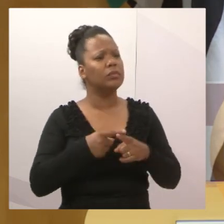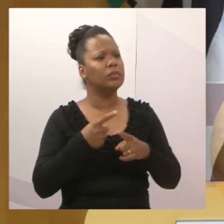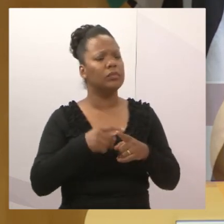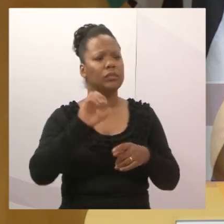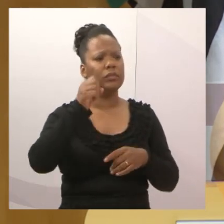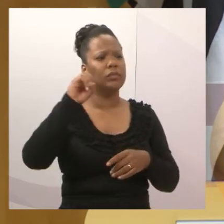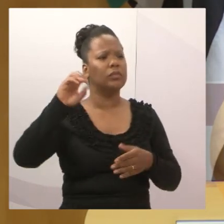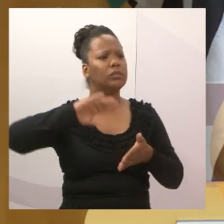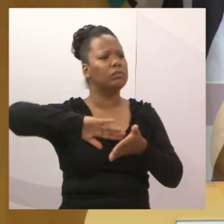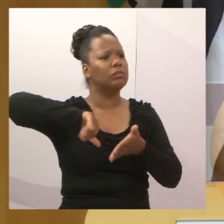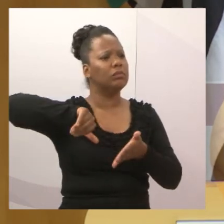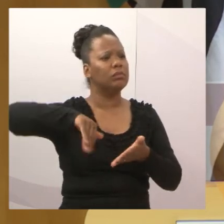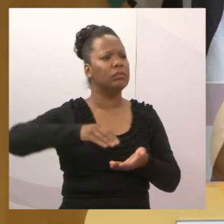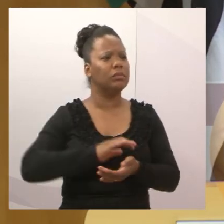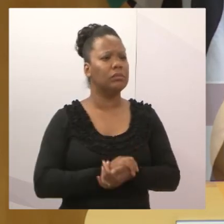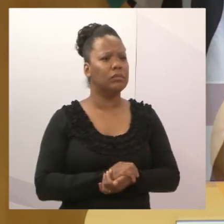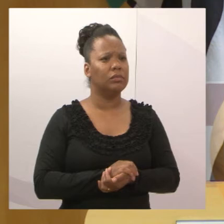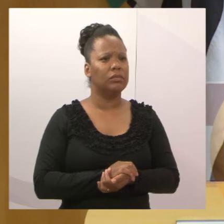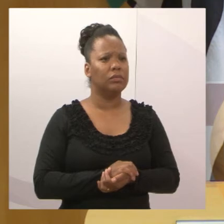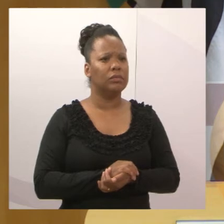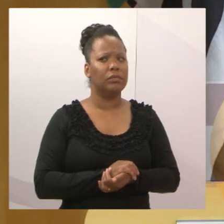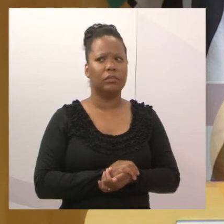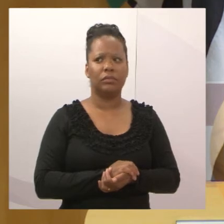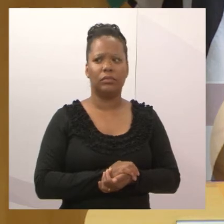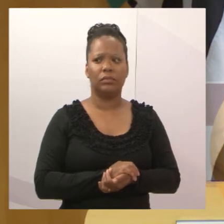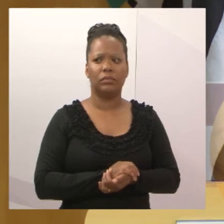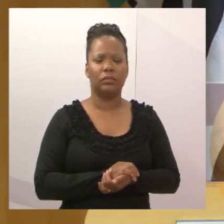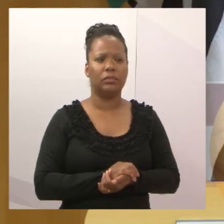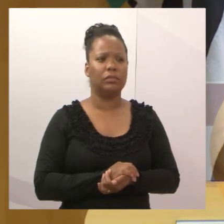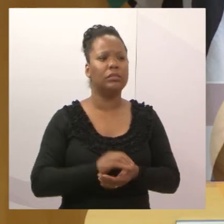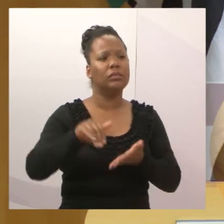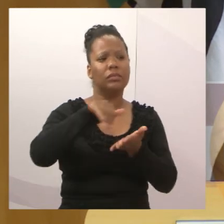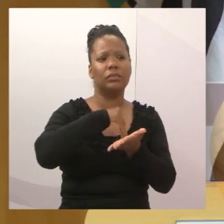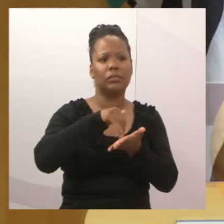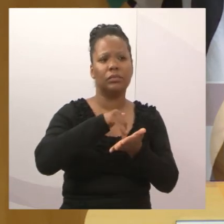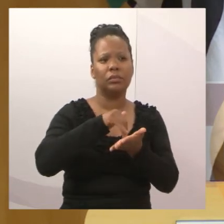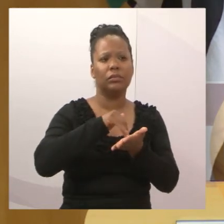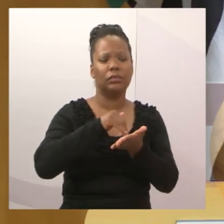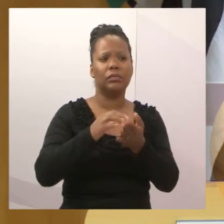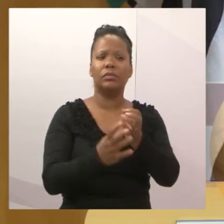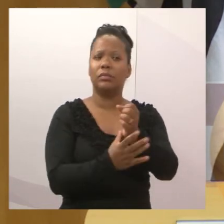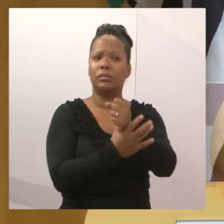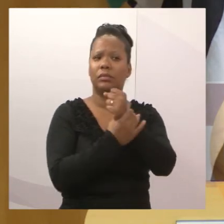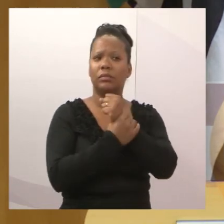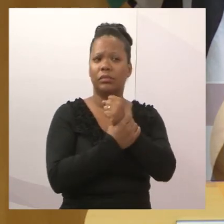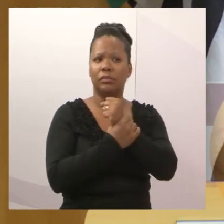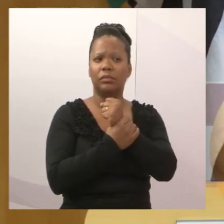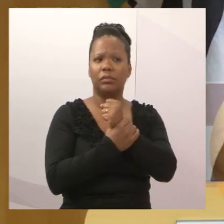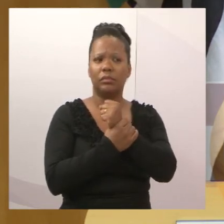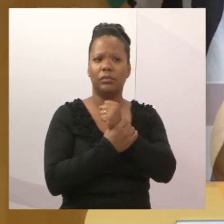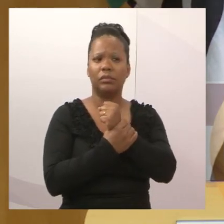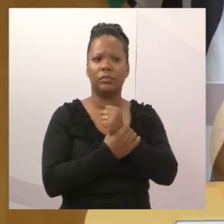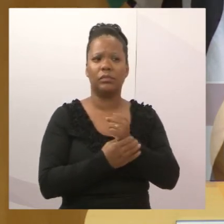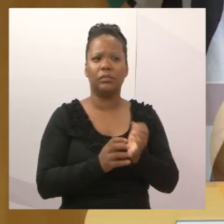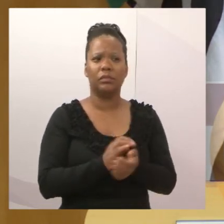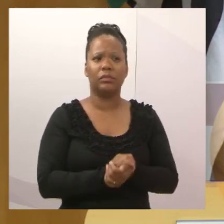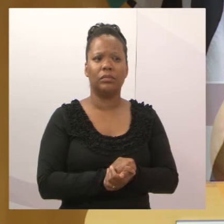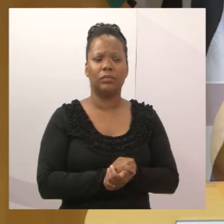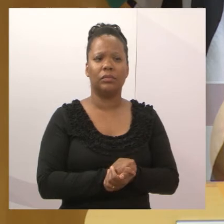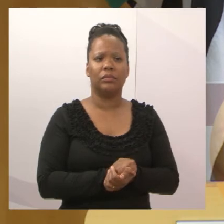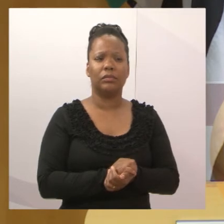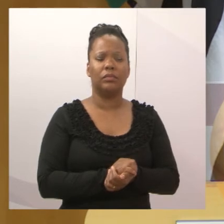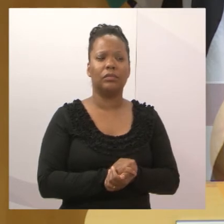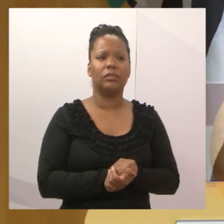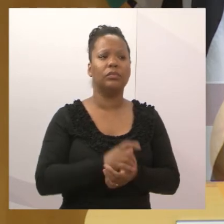do investimento? Quanto é que a Secretaria de Segurança e Defesa do Cidadão tem